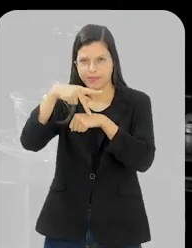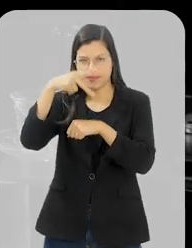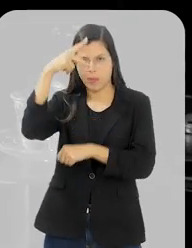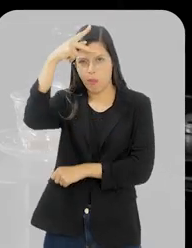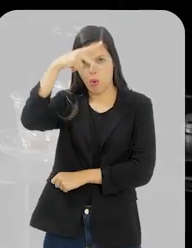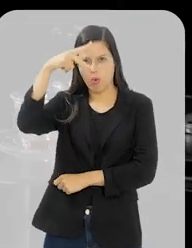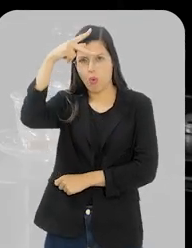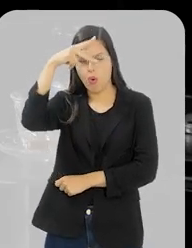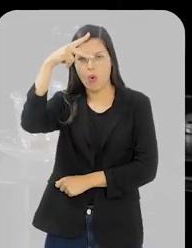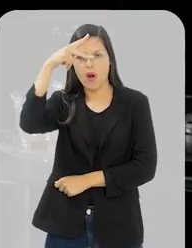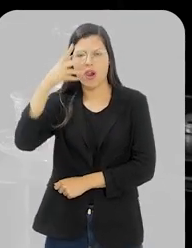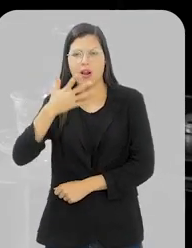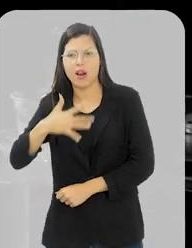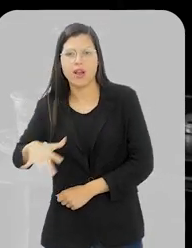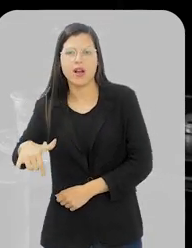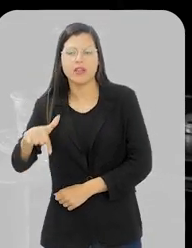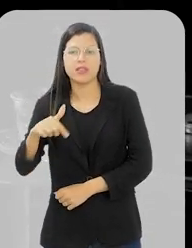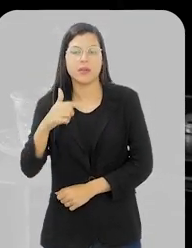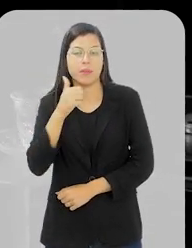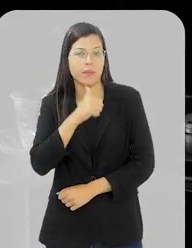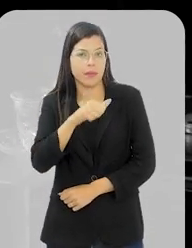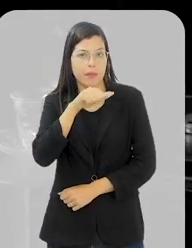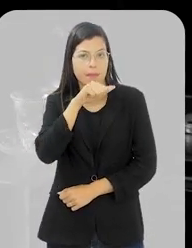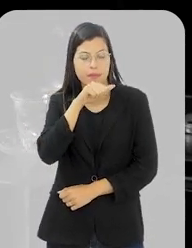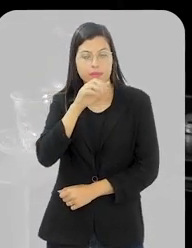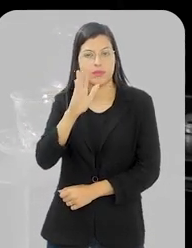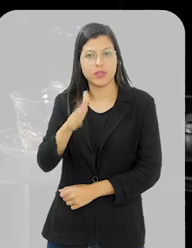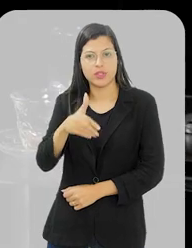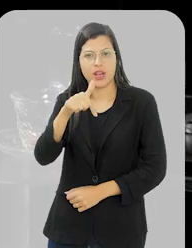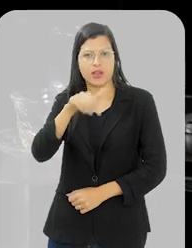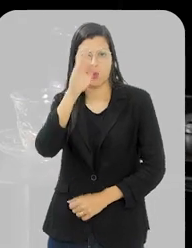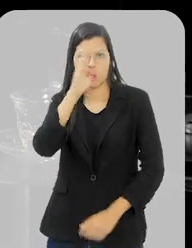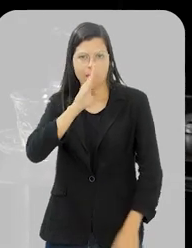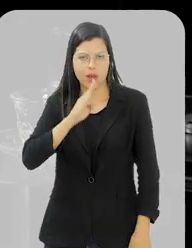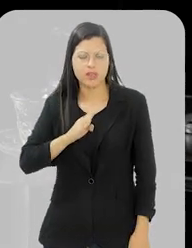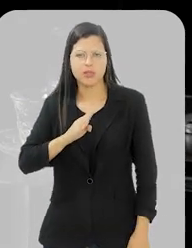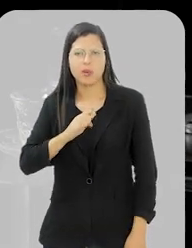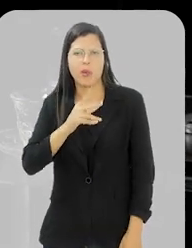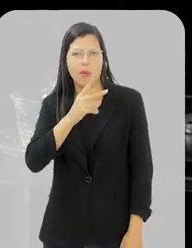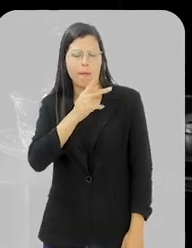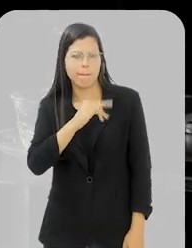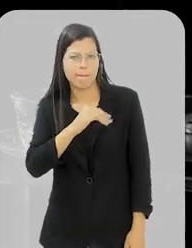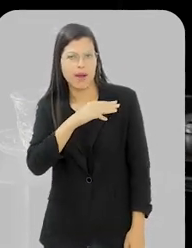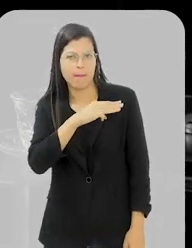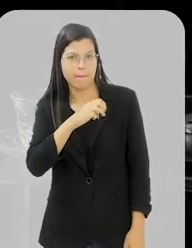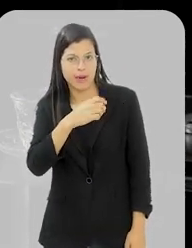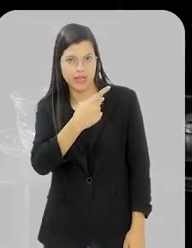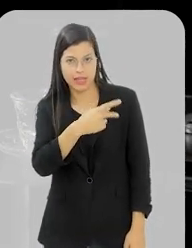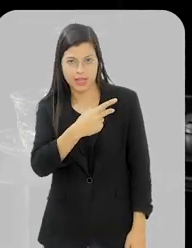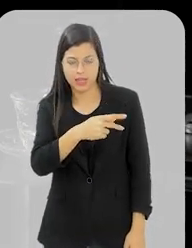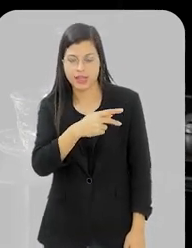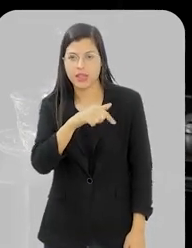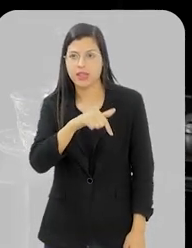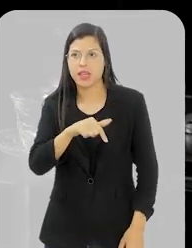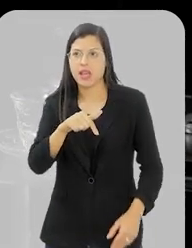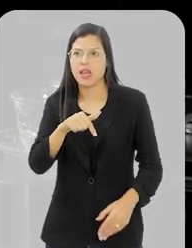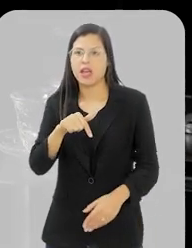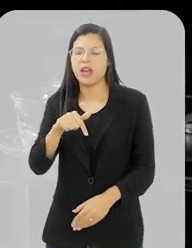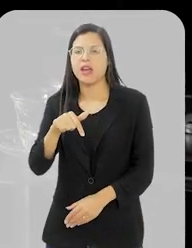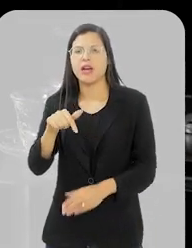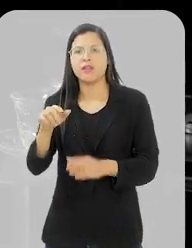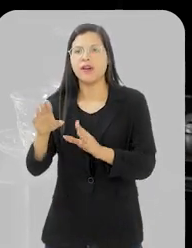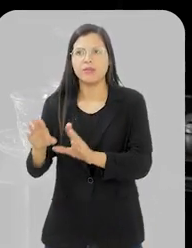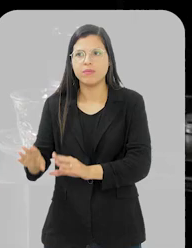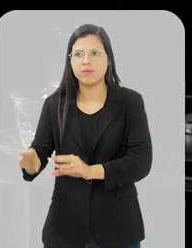pequeno e minha mãe já estava no Brasil Então os pais dela vieram da antiga bessarábia